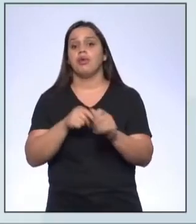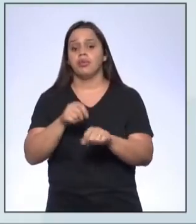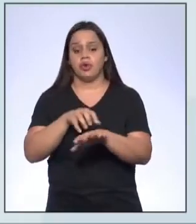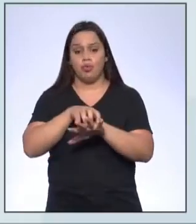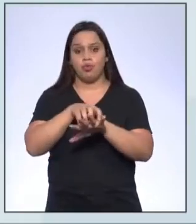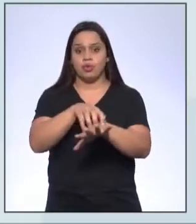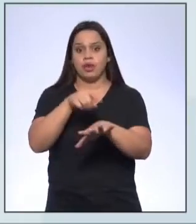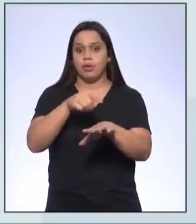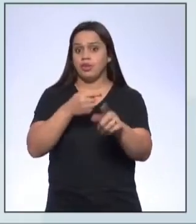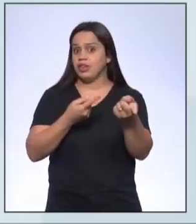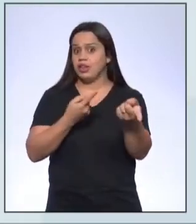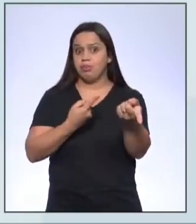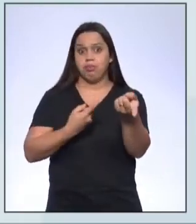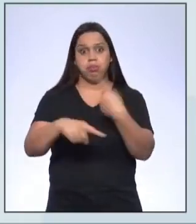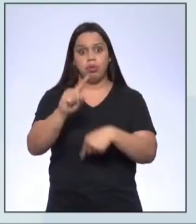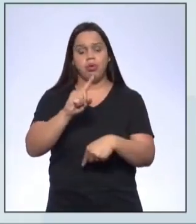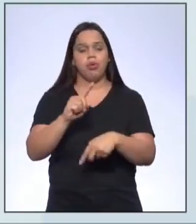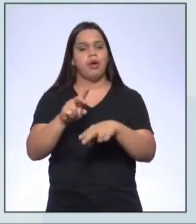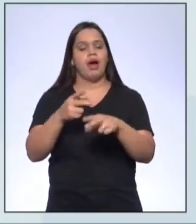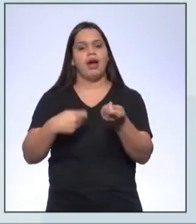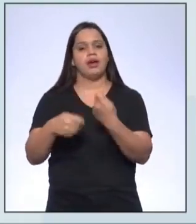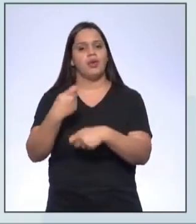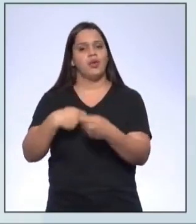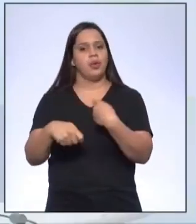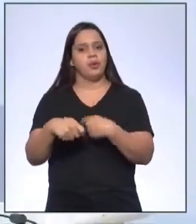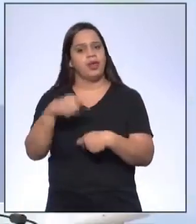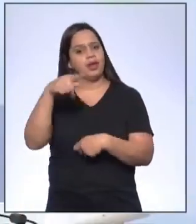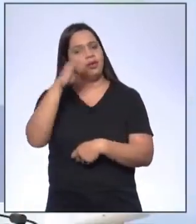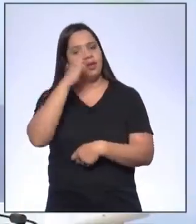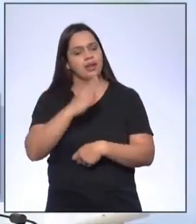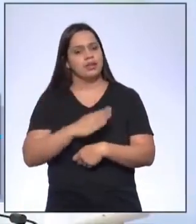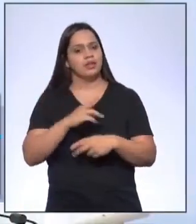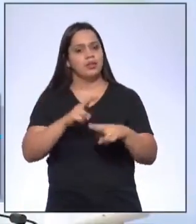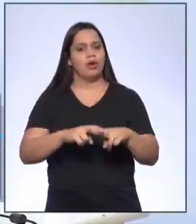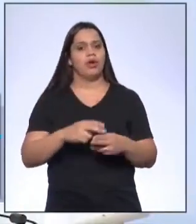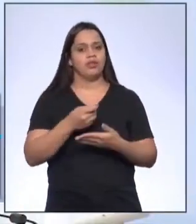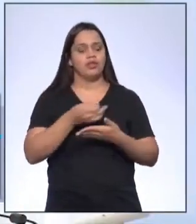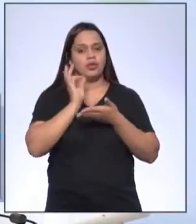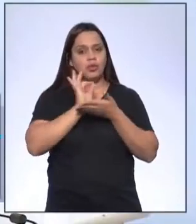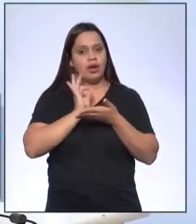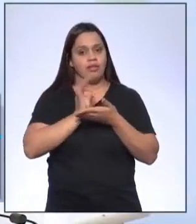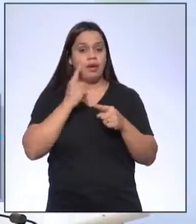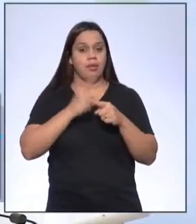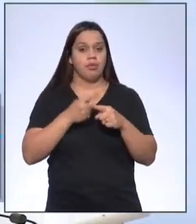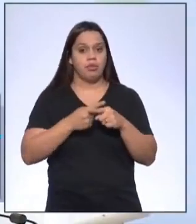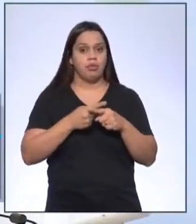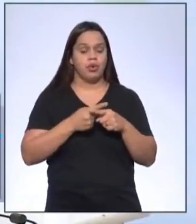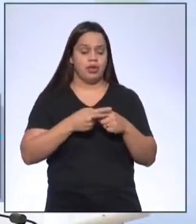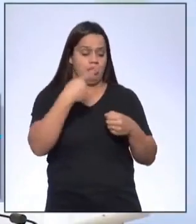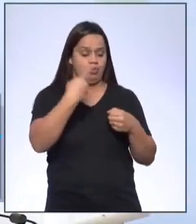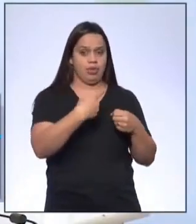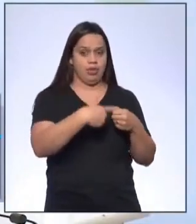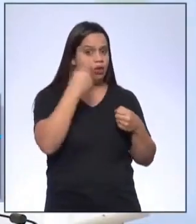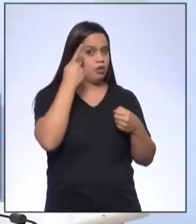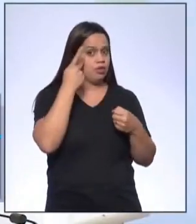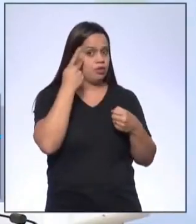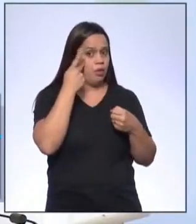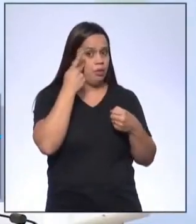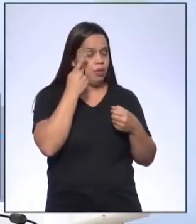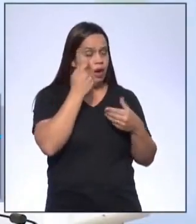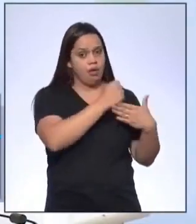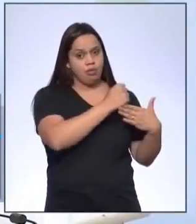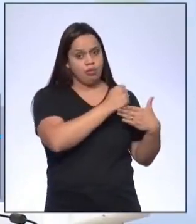do Brasil, principalmente com a questão do café. Né, levar, né, o café do interior de São Paulo e de outras